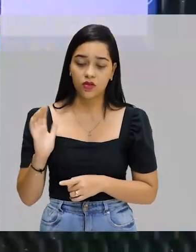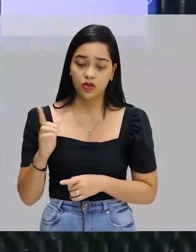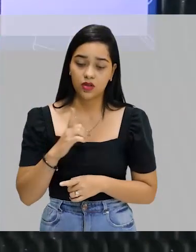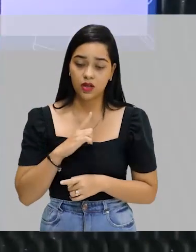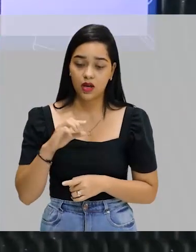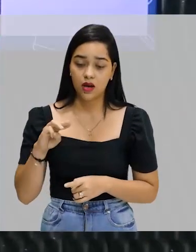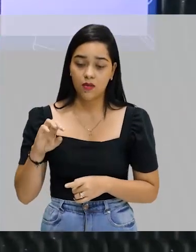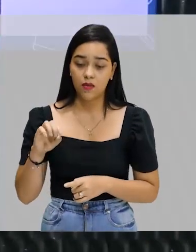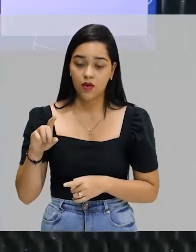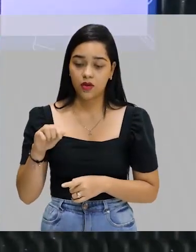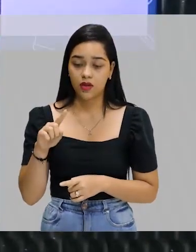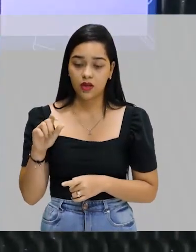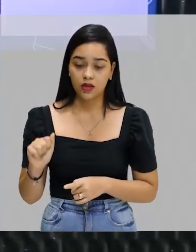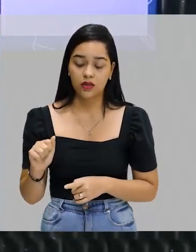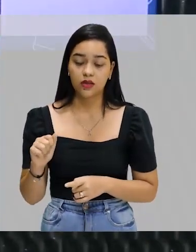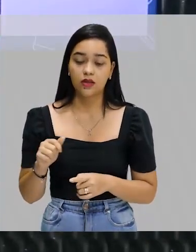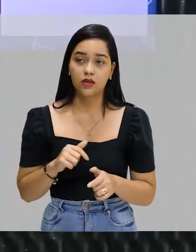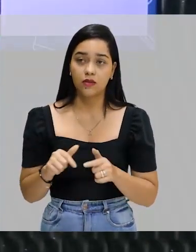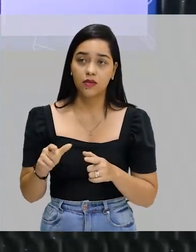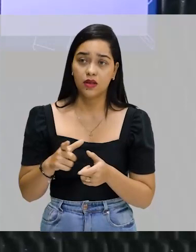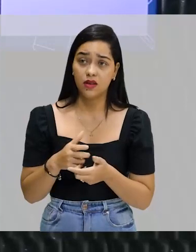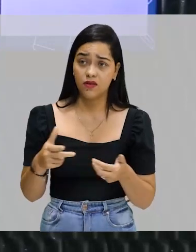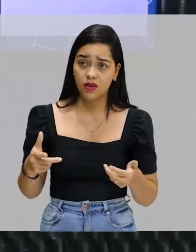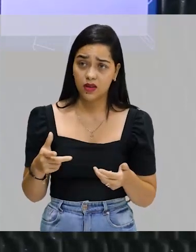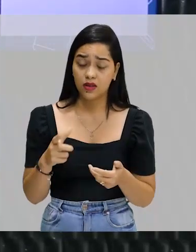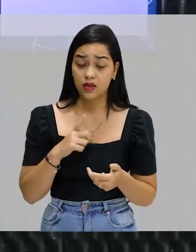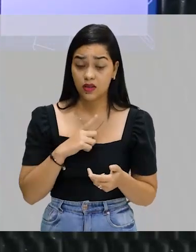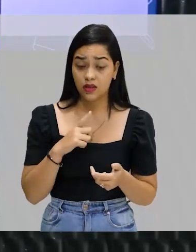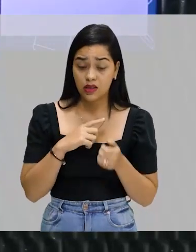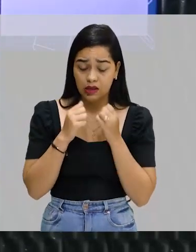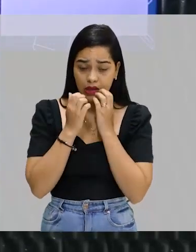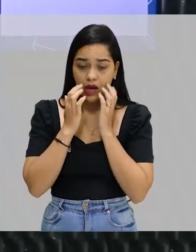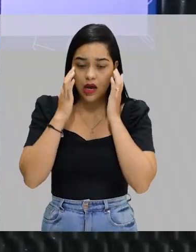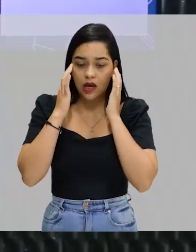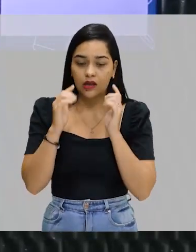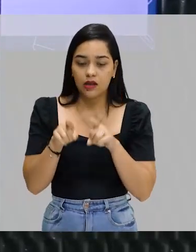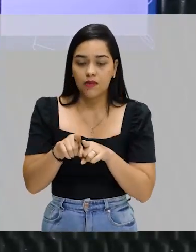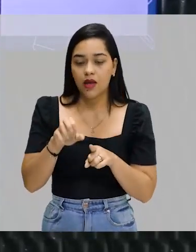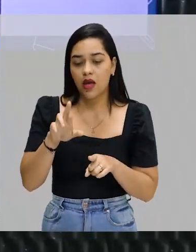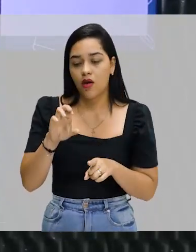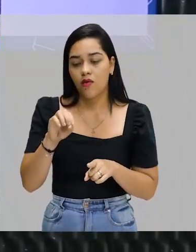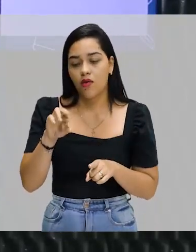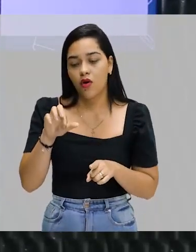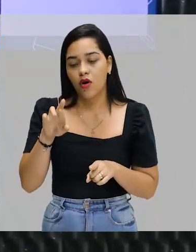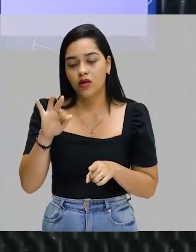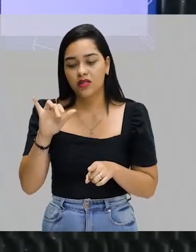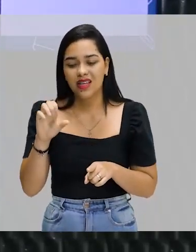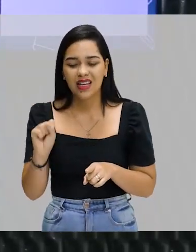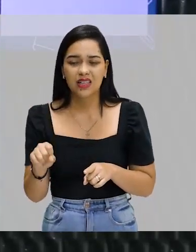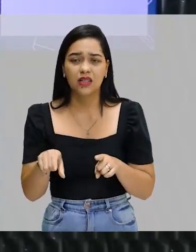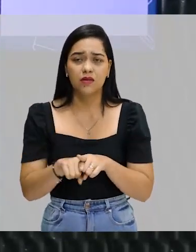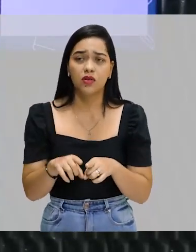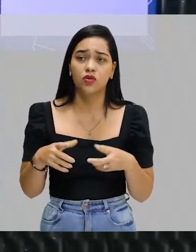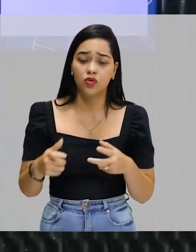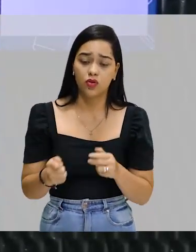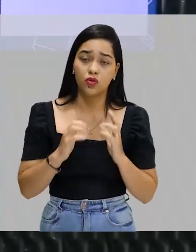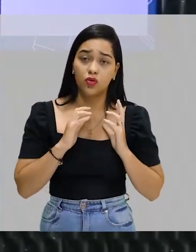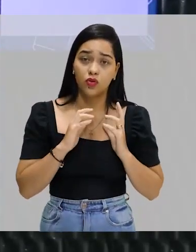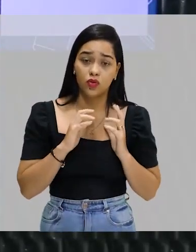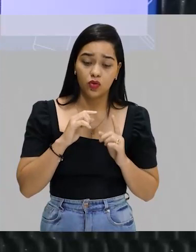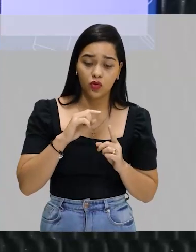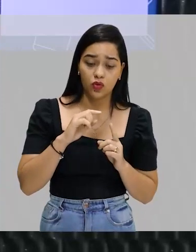Mona Lisa, ela trabalha com essas feições embranquecidas e eurocêntricas. Você pode ver que todos os santos da